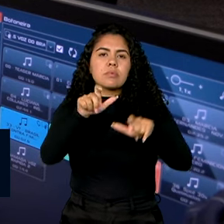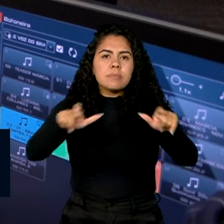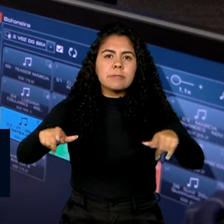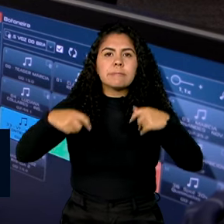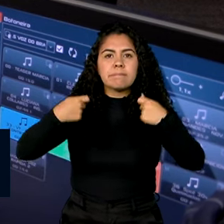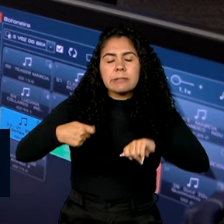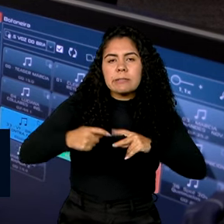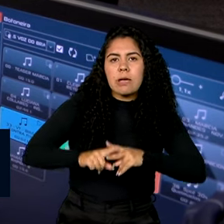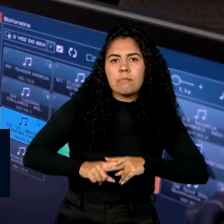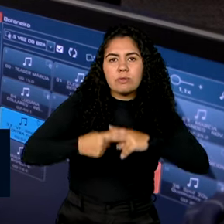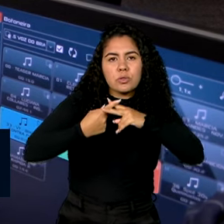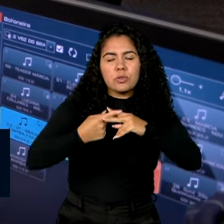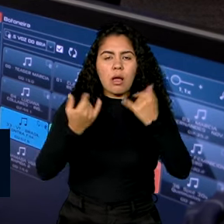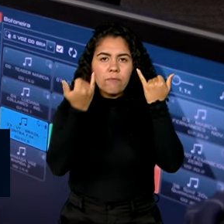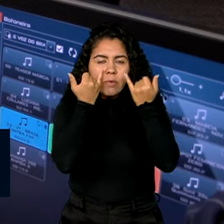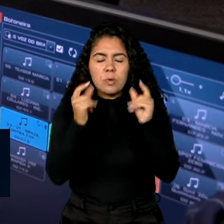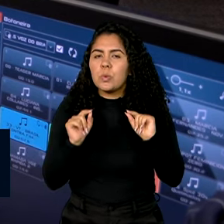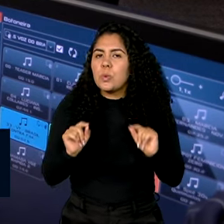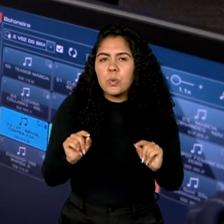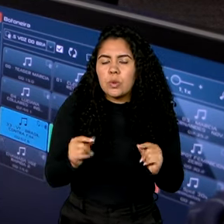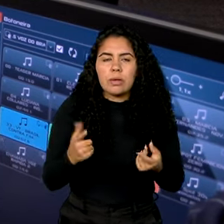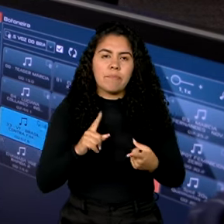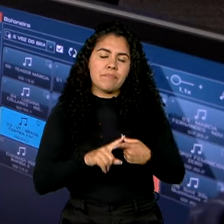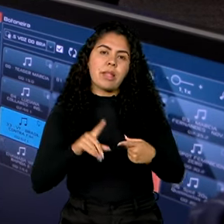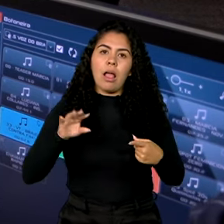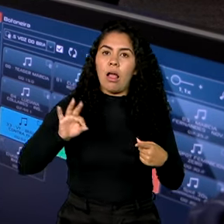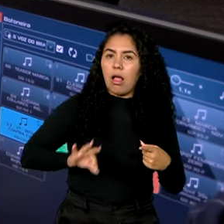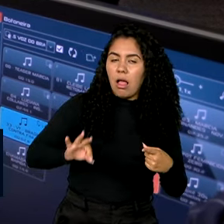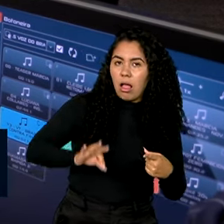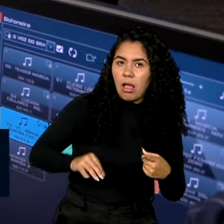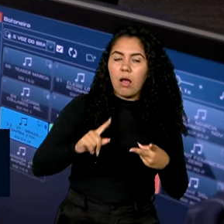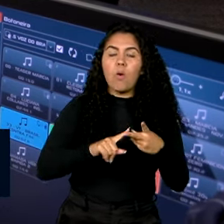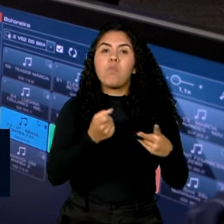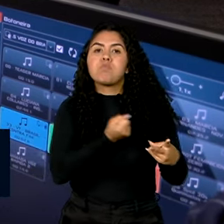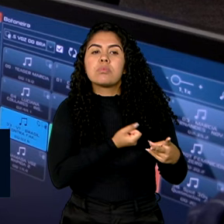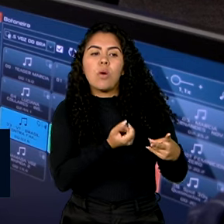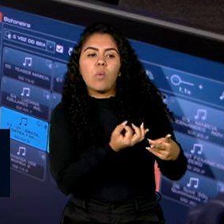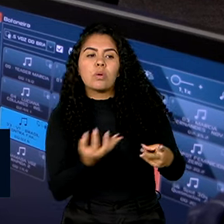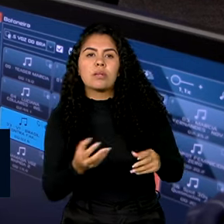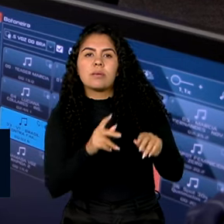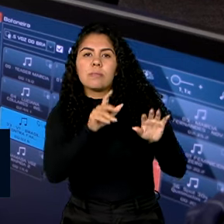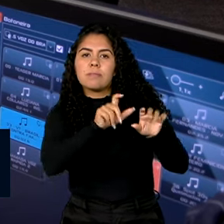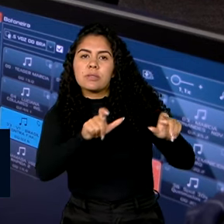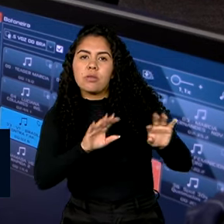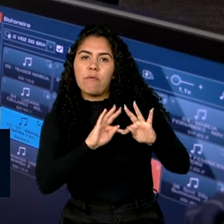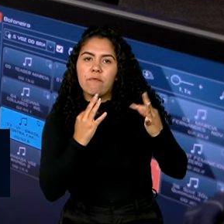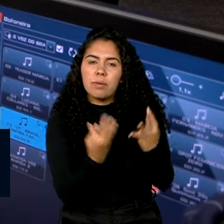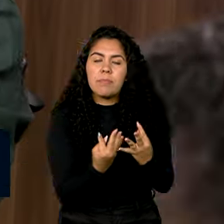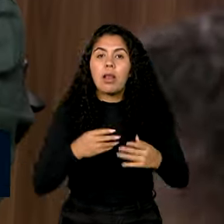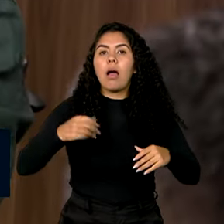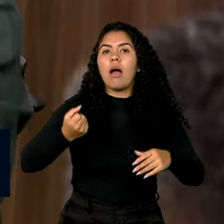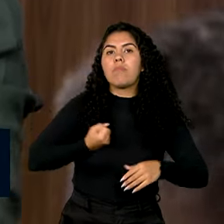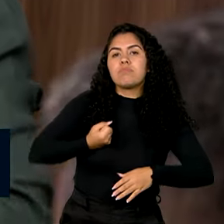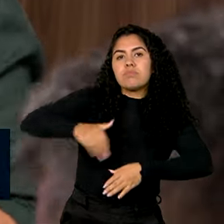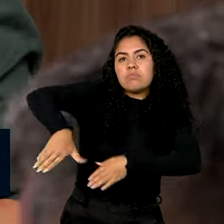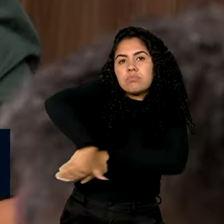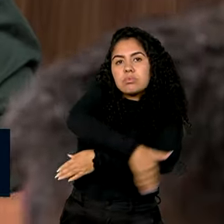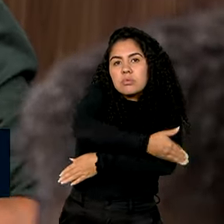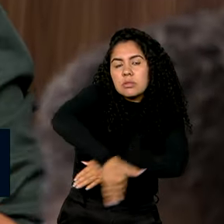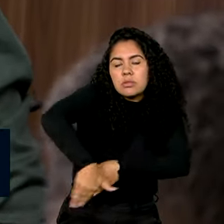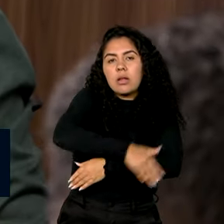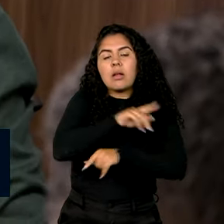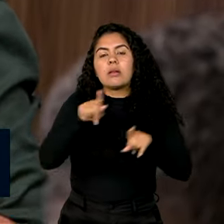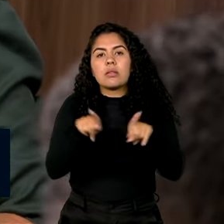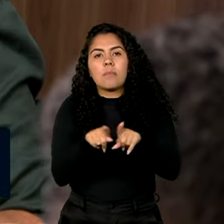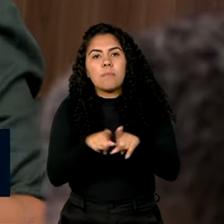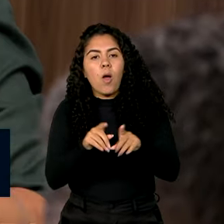estar atualizadas deve estar atualizada a renda composição familiar eh endereço de residência a grupo